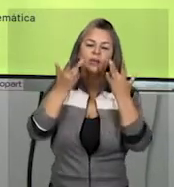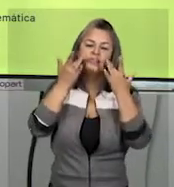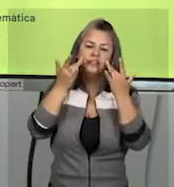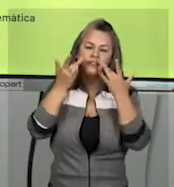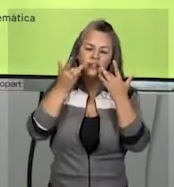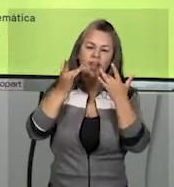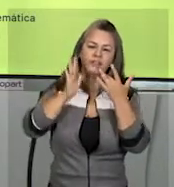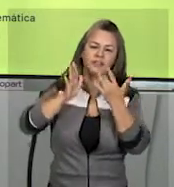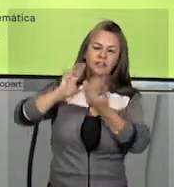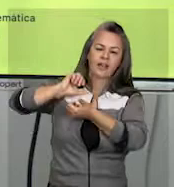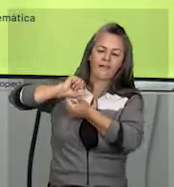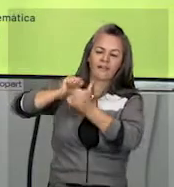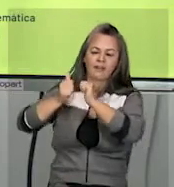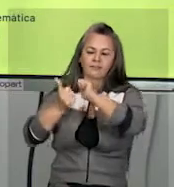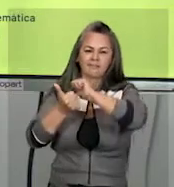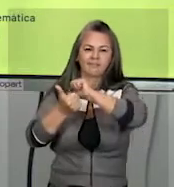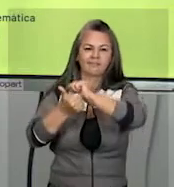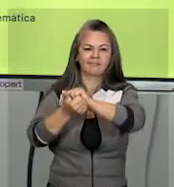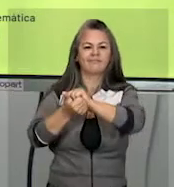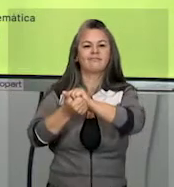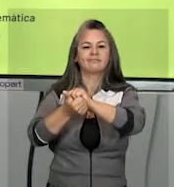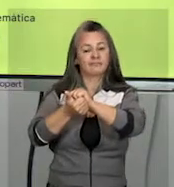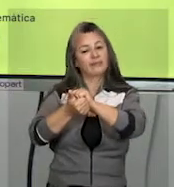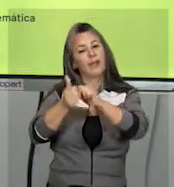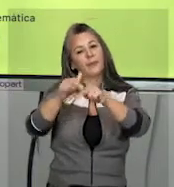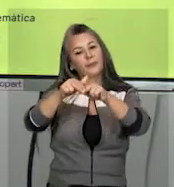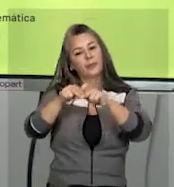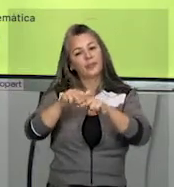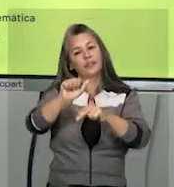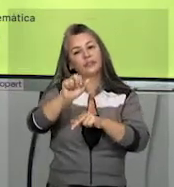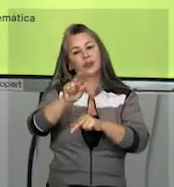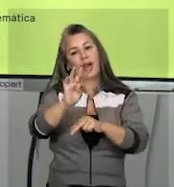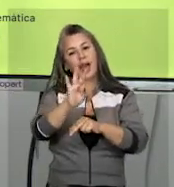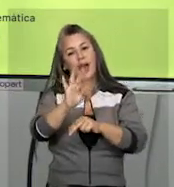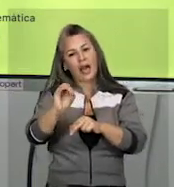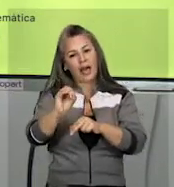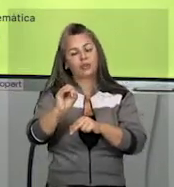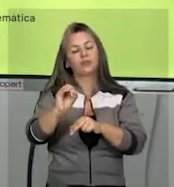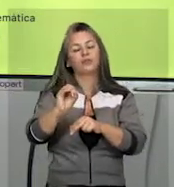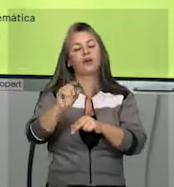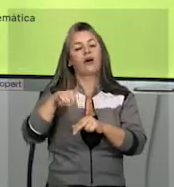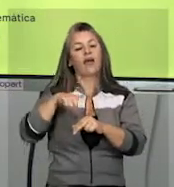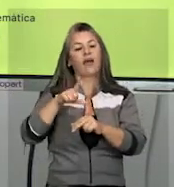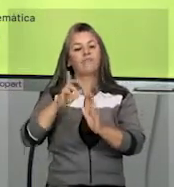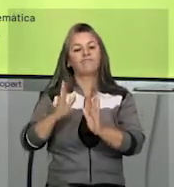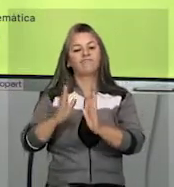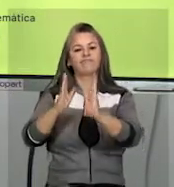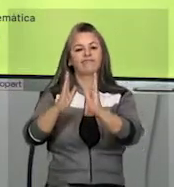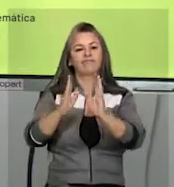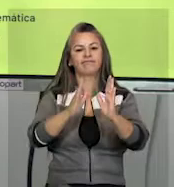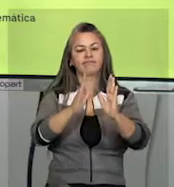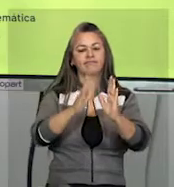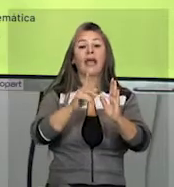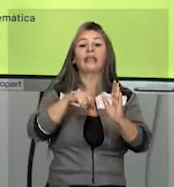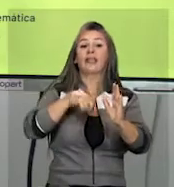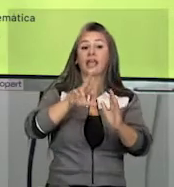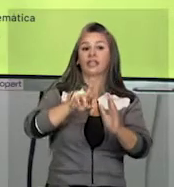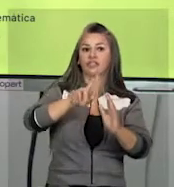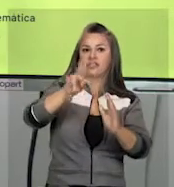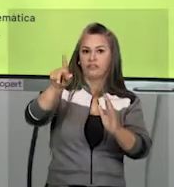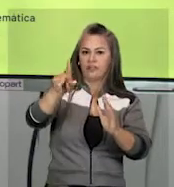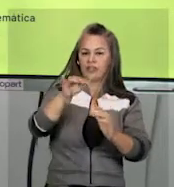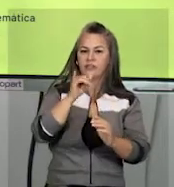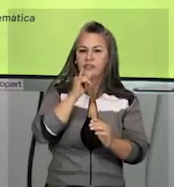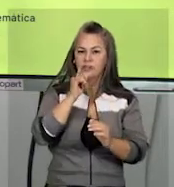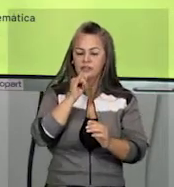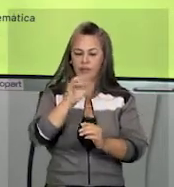essa questão de ser um único ato e pode ser mais atos. Vamos fazer uma diferença entre ato e cena. Qual que é a grande